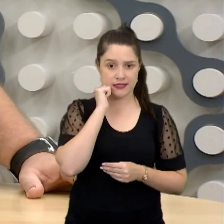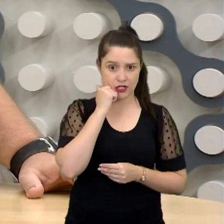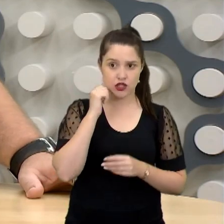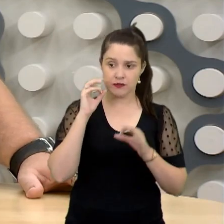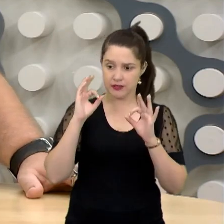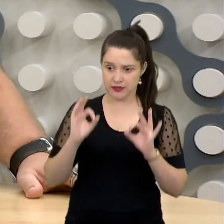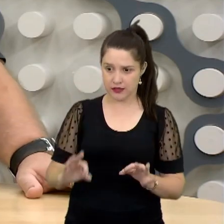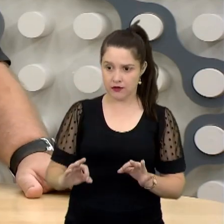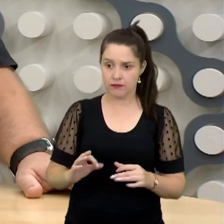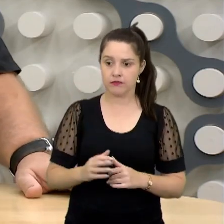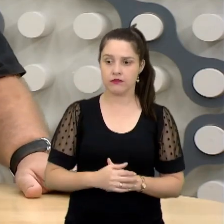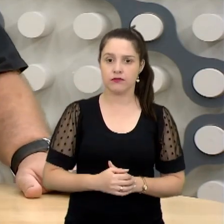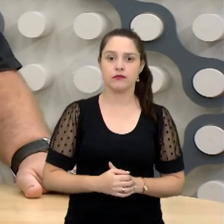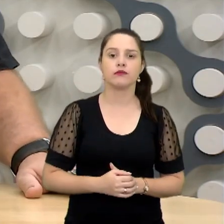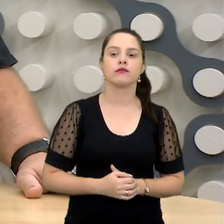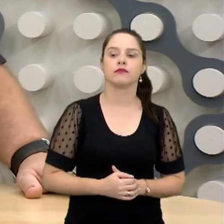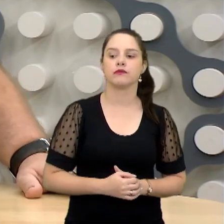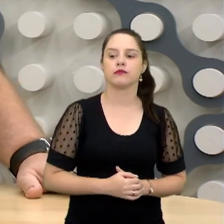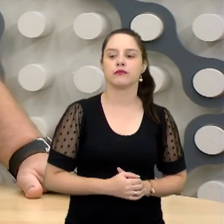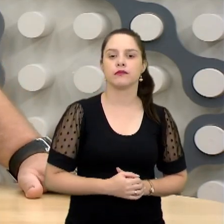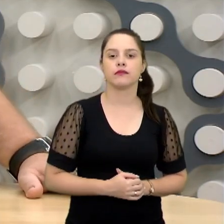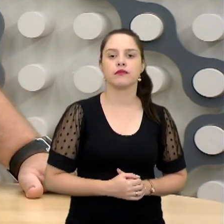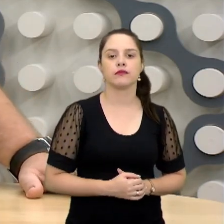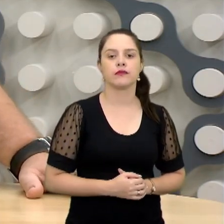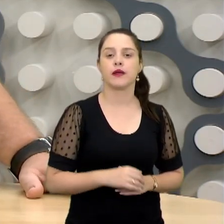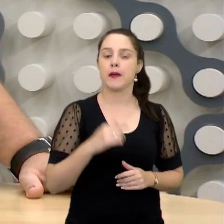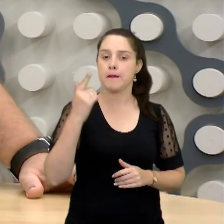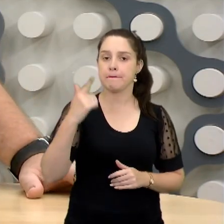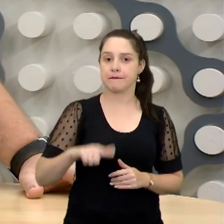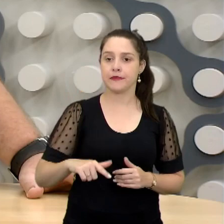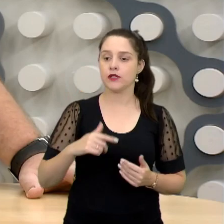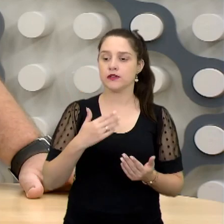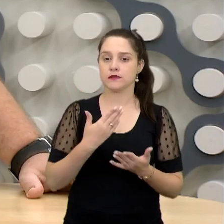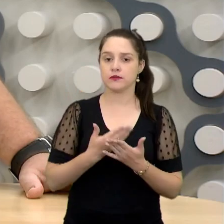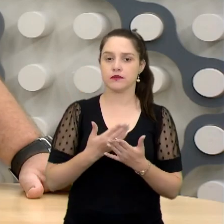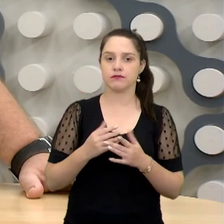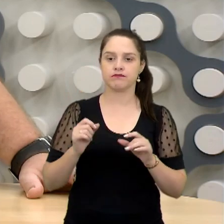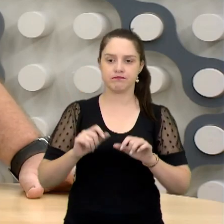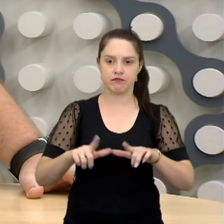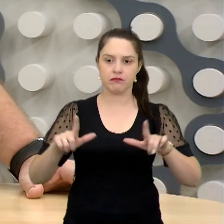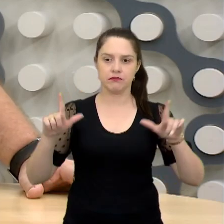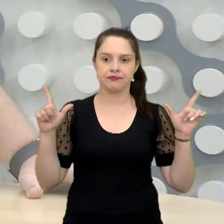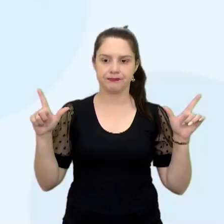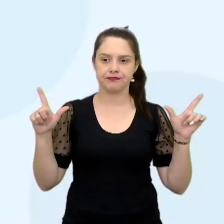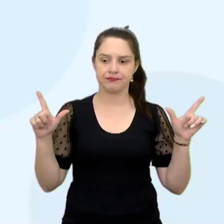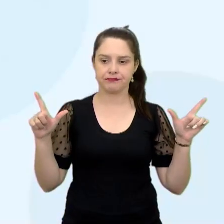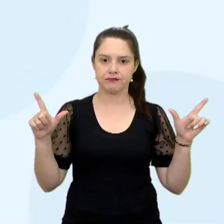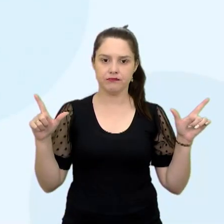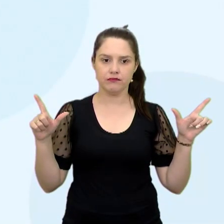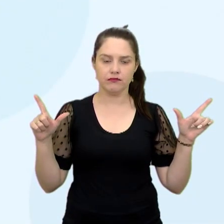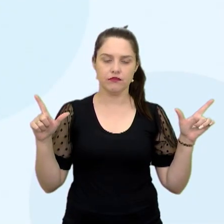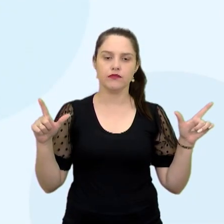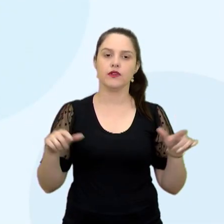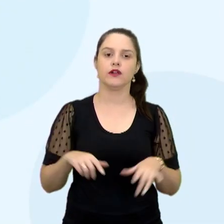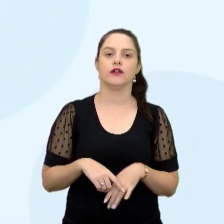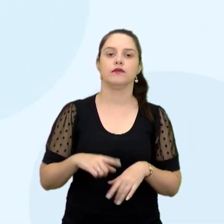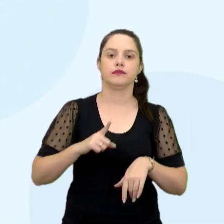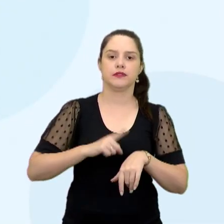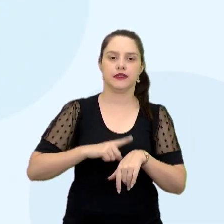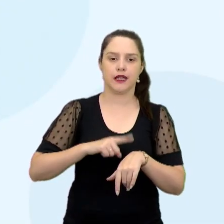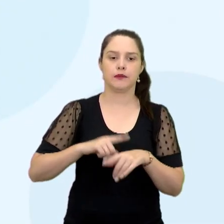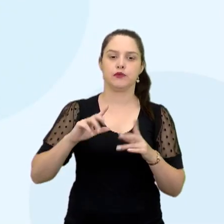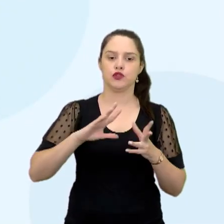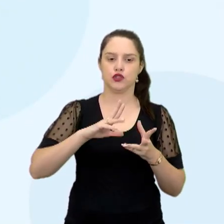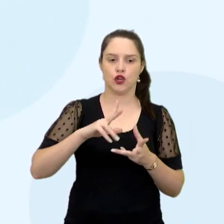certo? Principalmente aí com o carbono. Vamos lá para a próxima tela, que aí a gente vai ver de novo a escala do tempo geológico, apontando